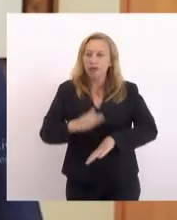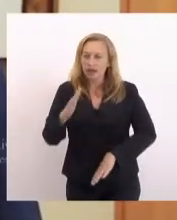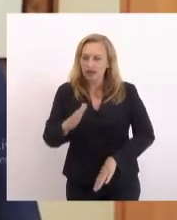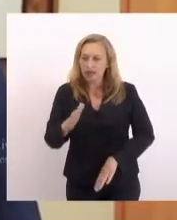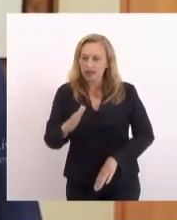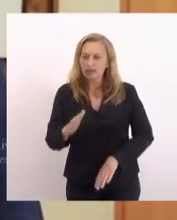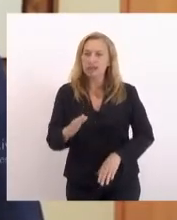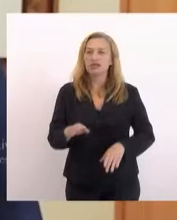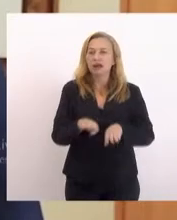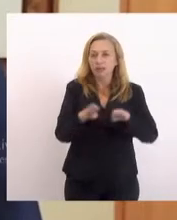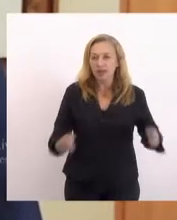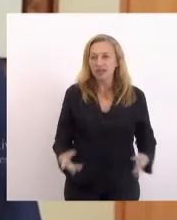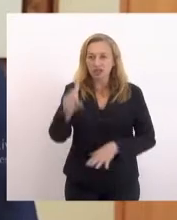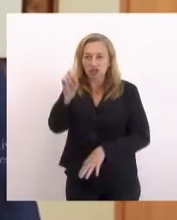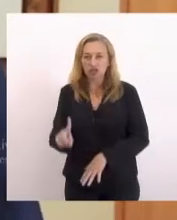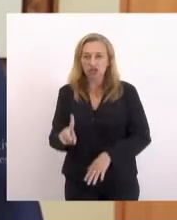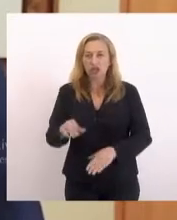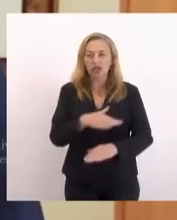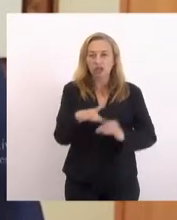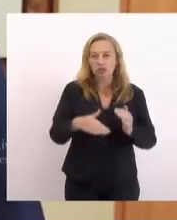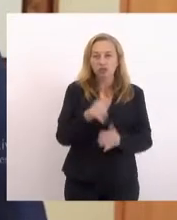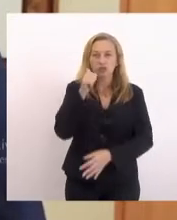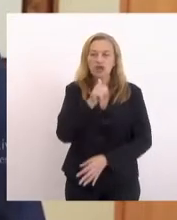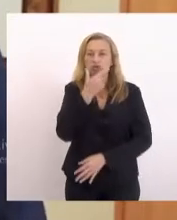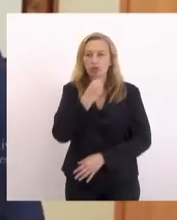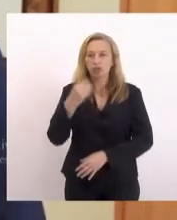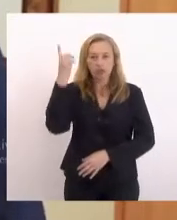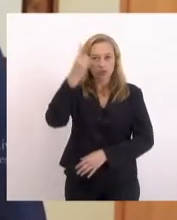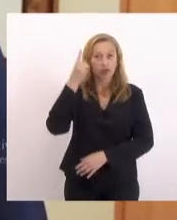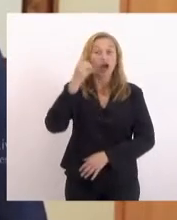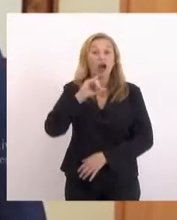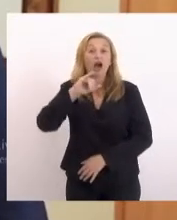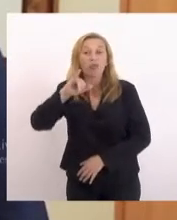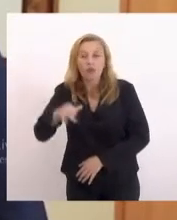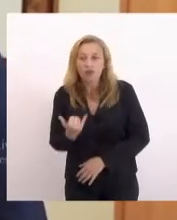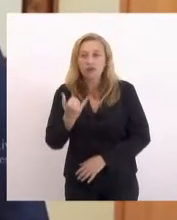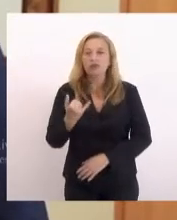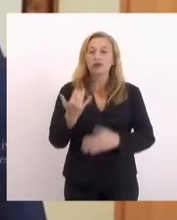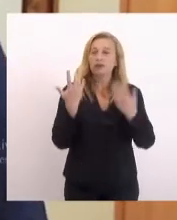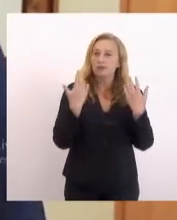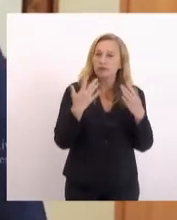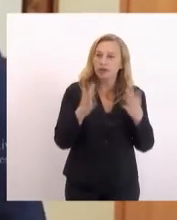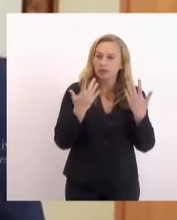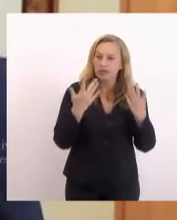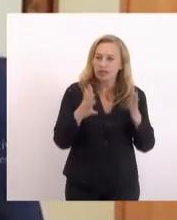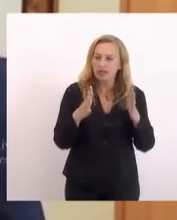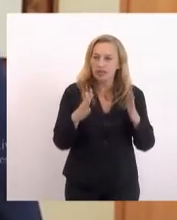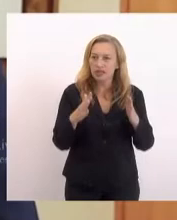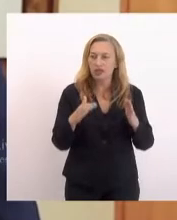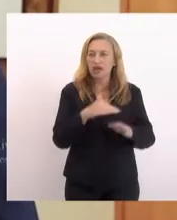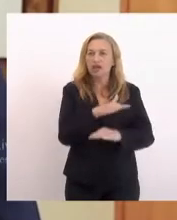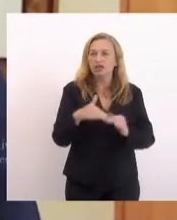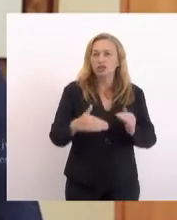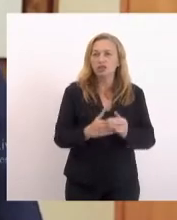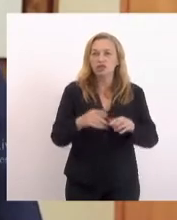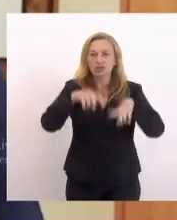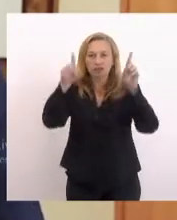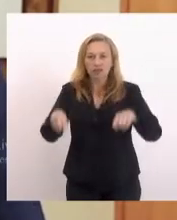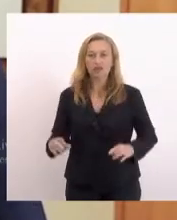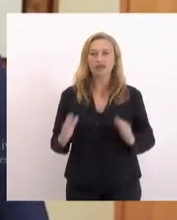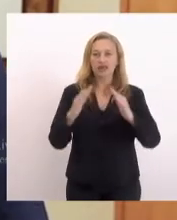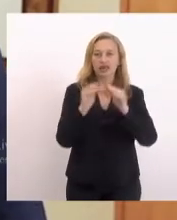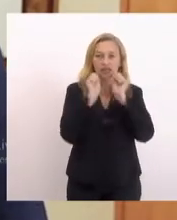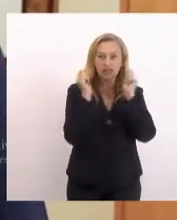mesa diretora, senhoras e senhores deputados, aproveito para cumprimentar e saudar os servidores dessa Casa